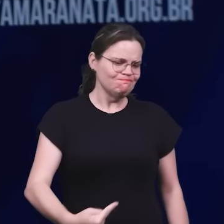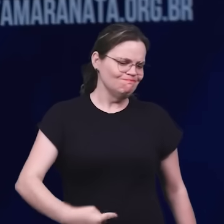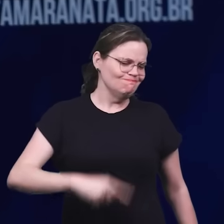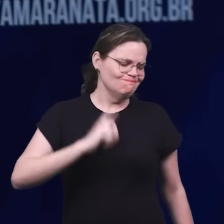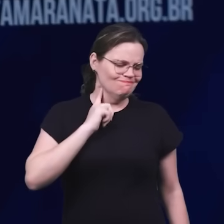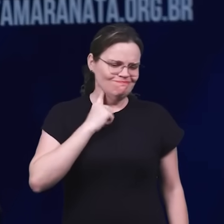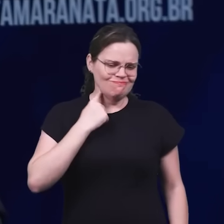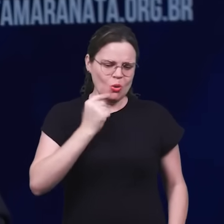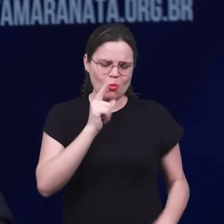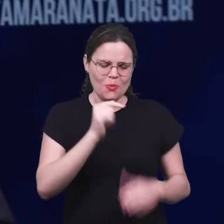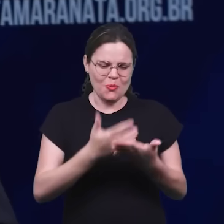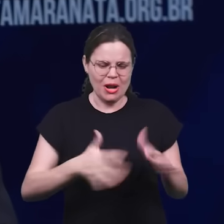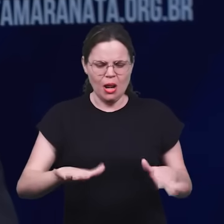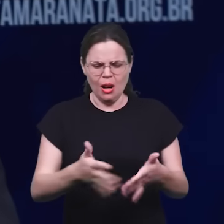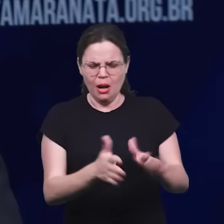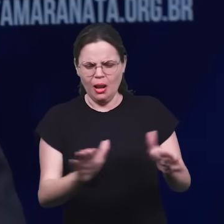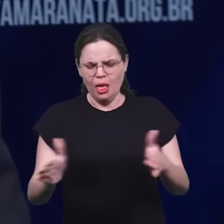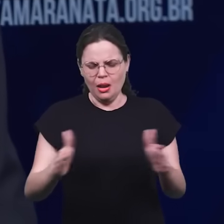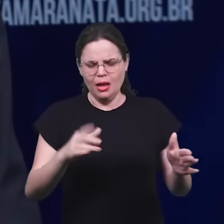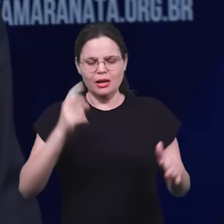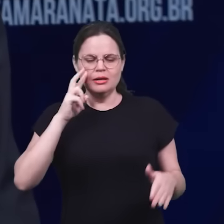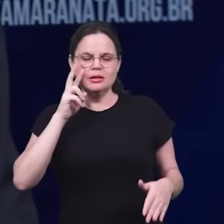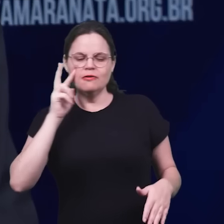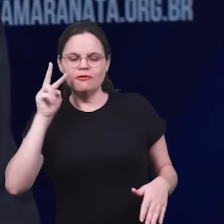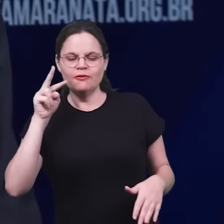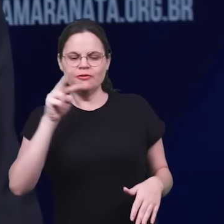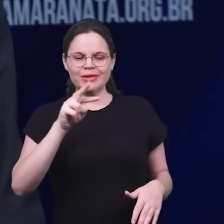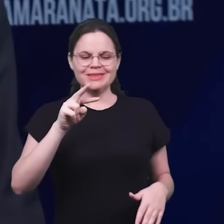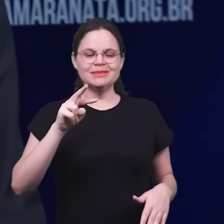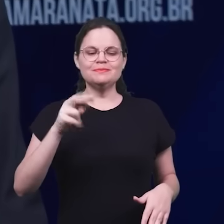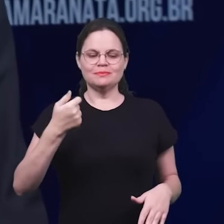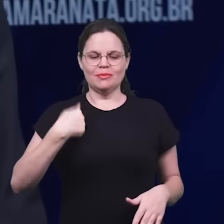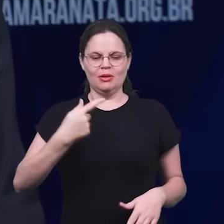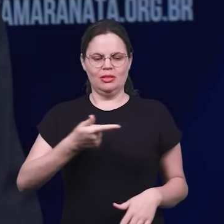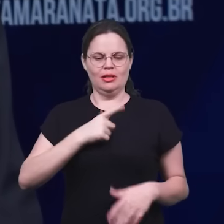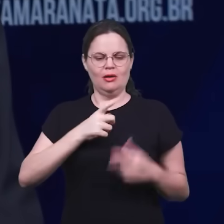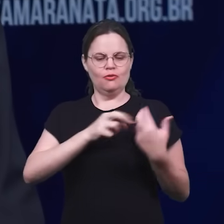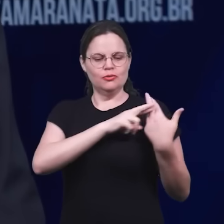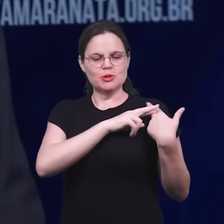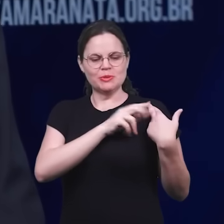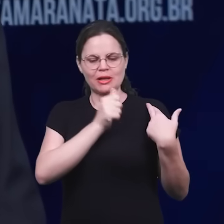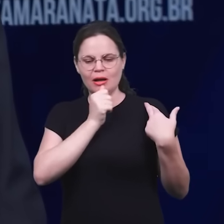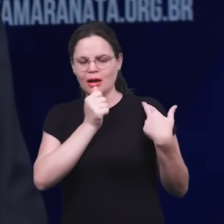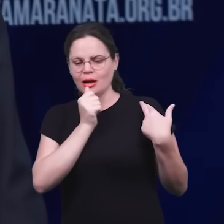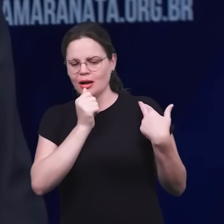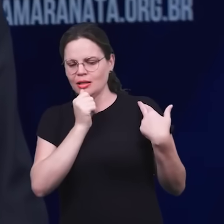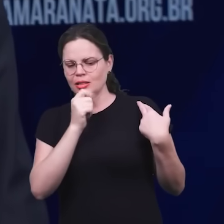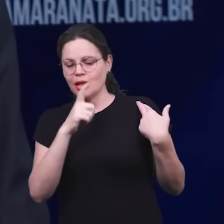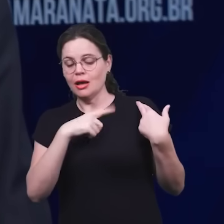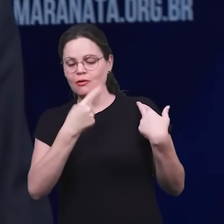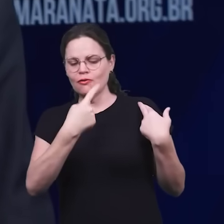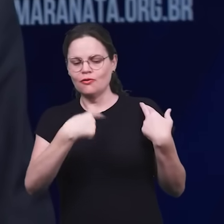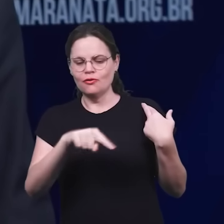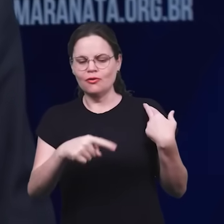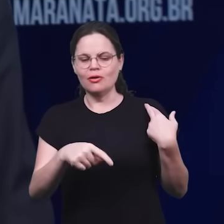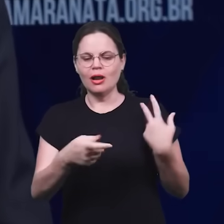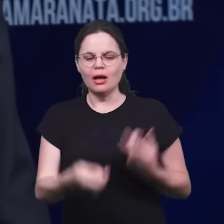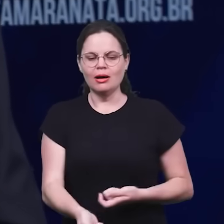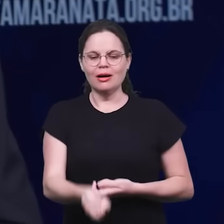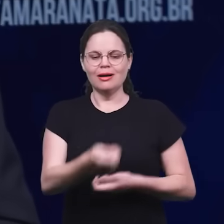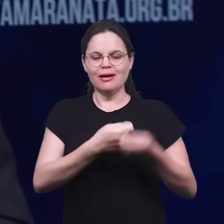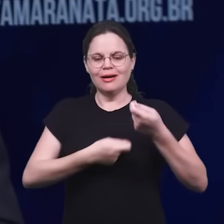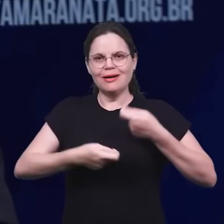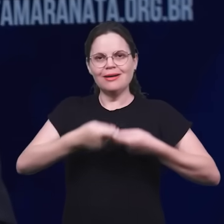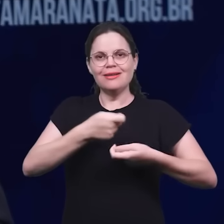que está aí. E ele olhava, descia, ele tinha uma carreira ainda para cumprir. Mas ele, com alegria, ele